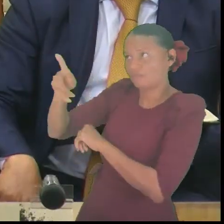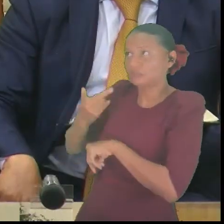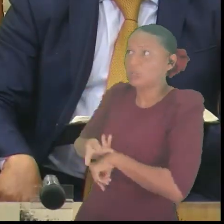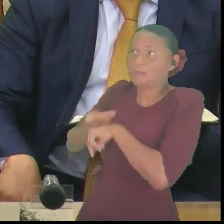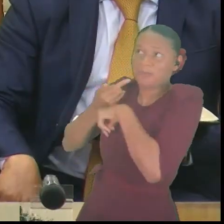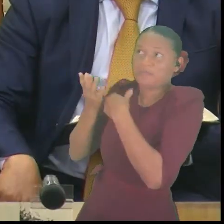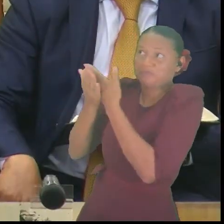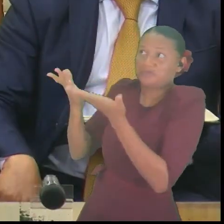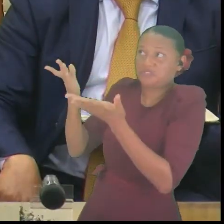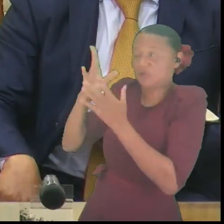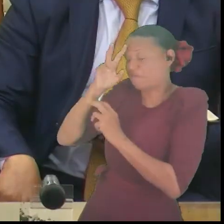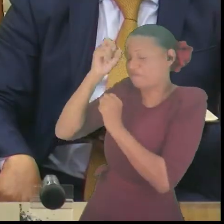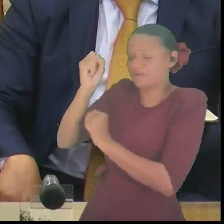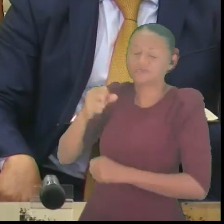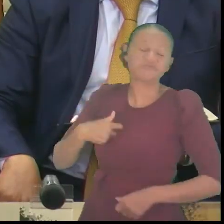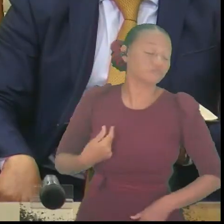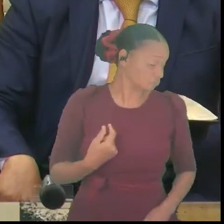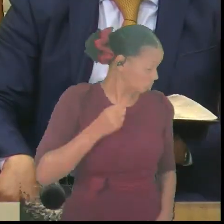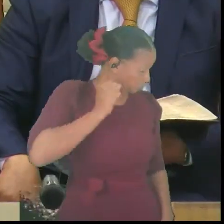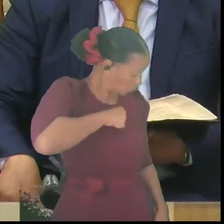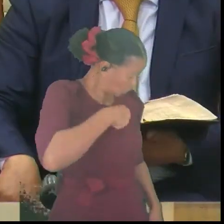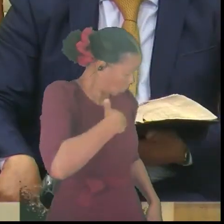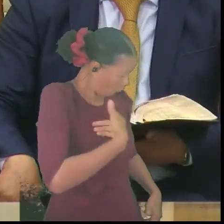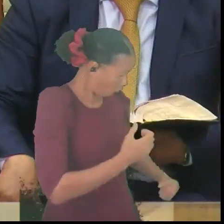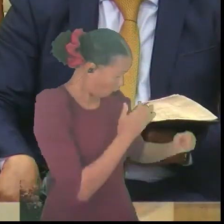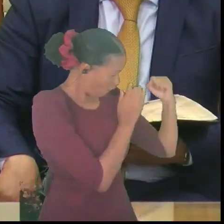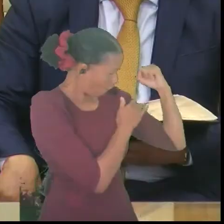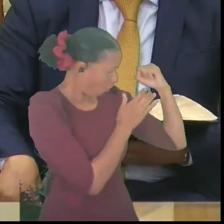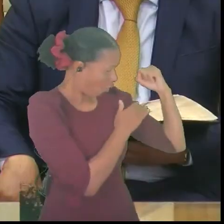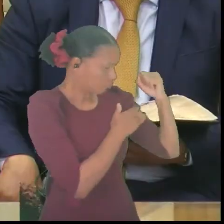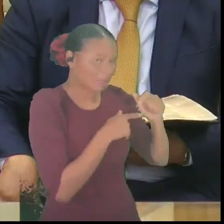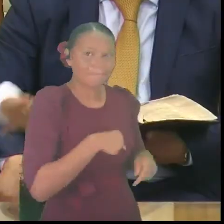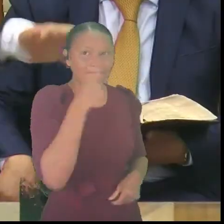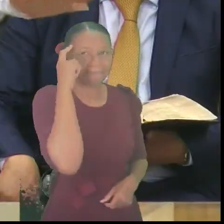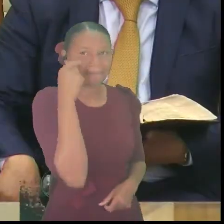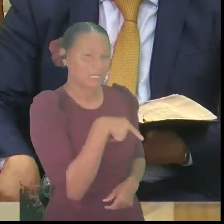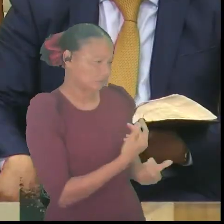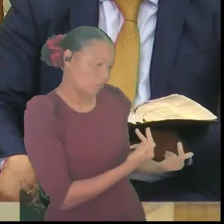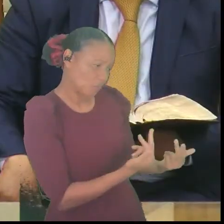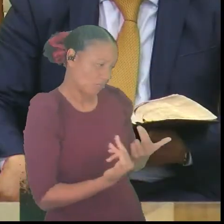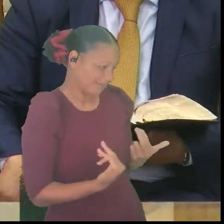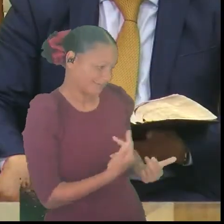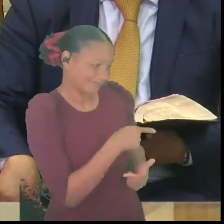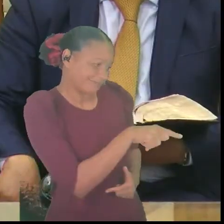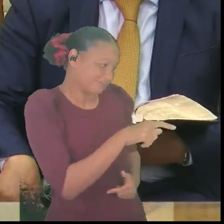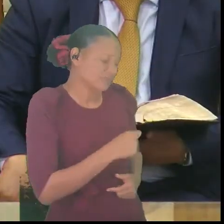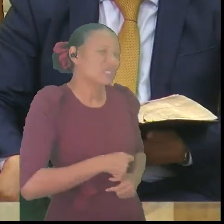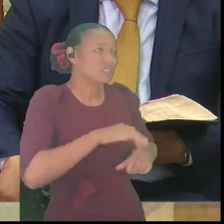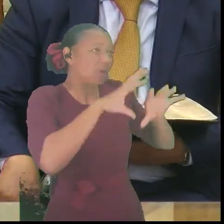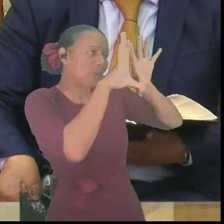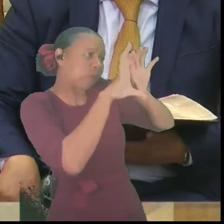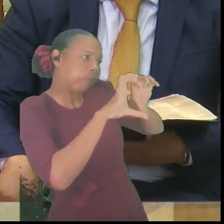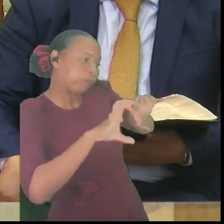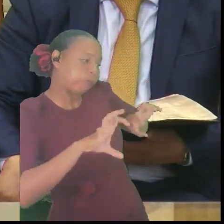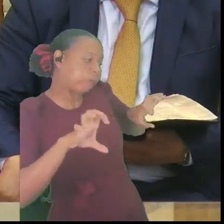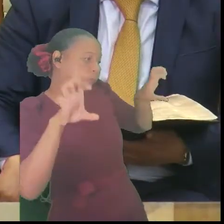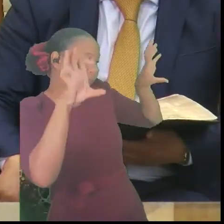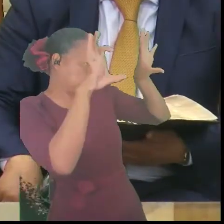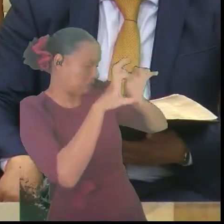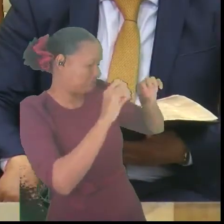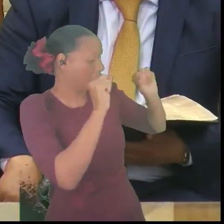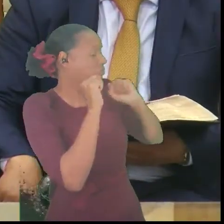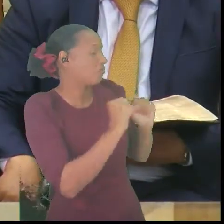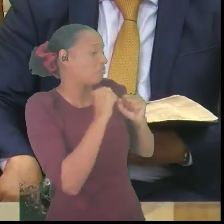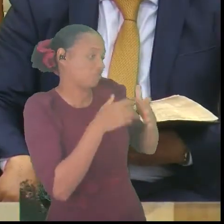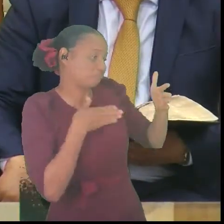E o sol disse: eu realmente sou muito forte, mas não sou tão forte assim como você pensa. Se você colocar nuvens na minha frente, elas têm poder